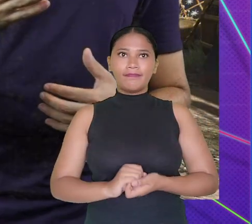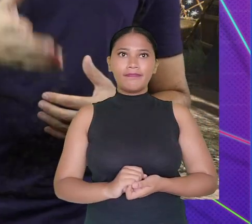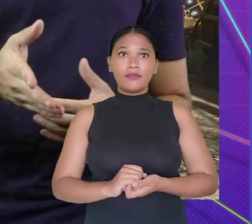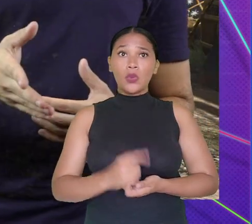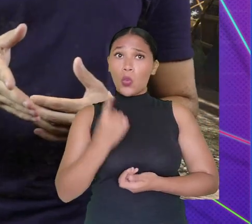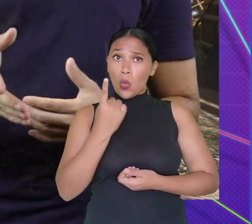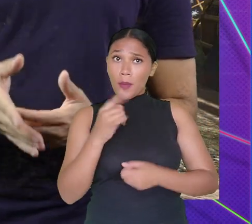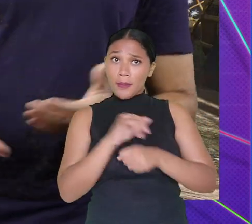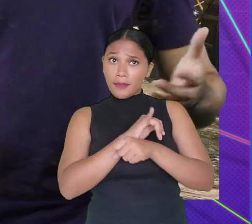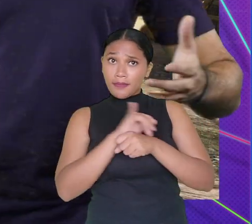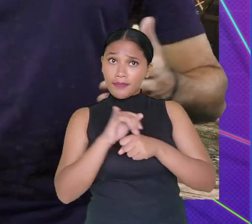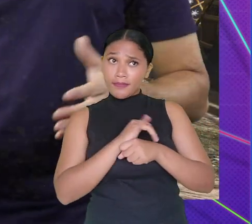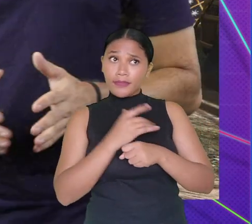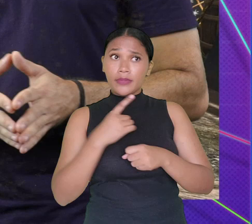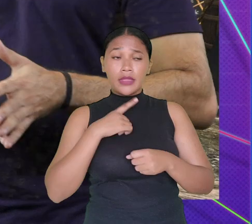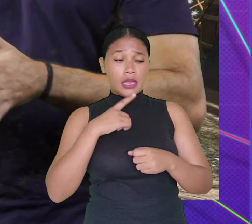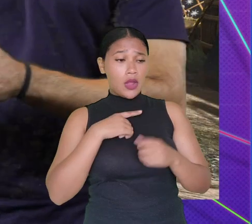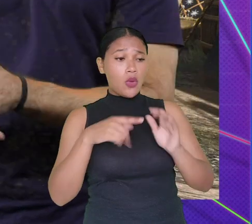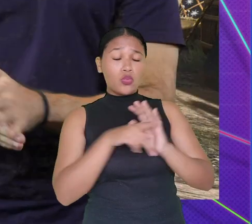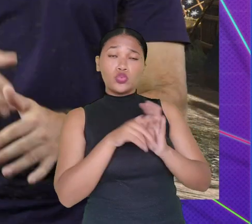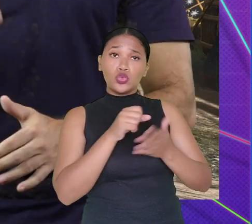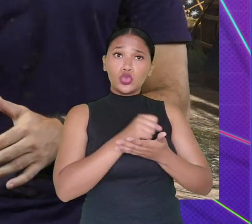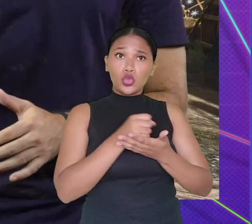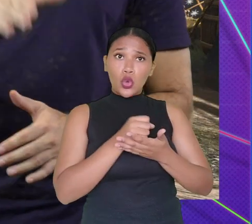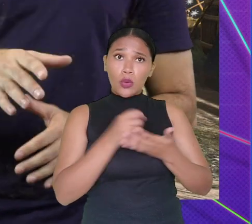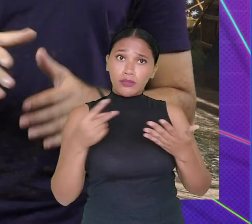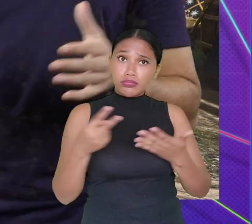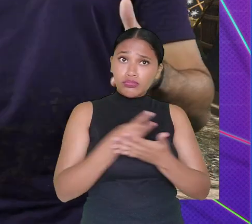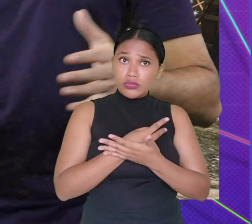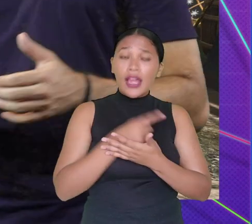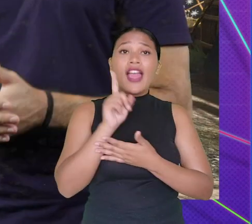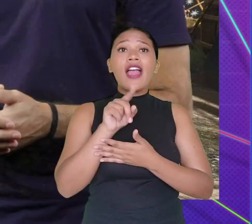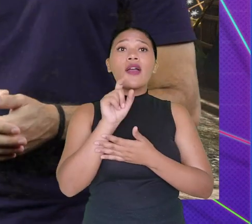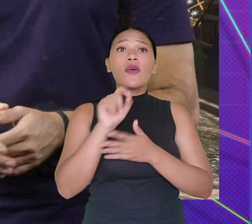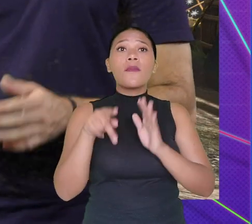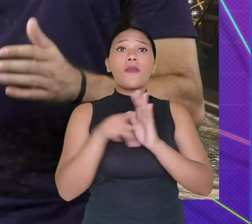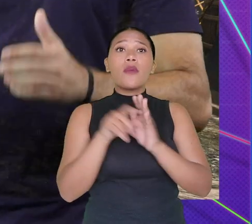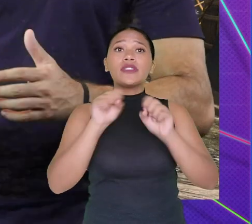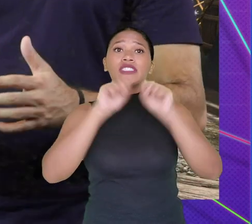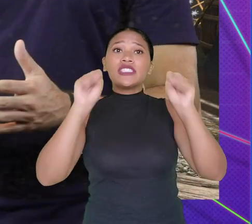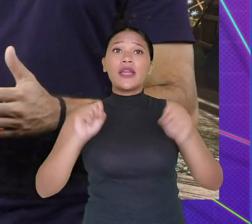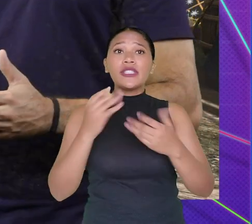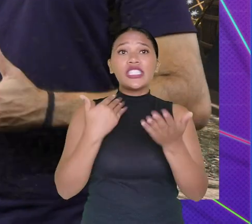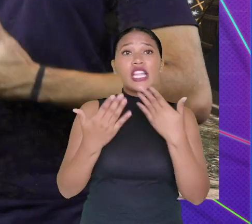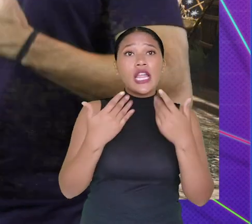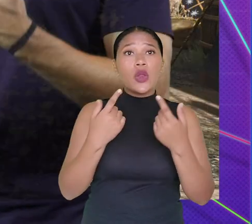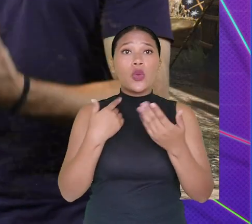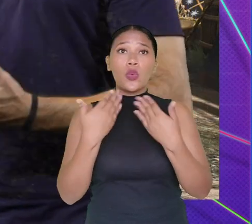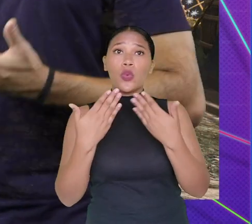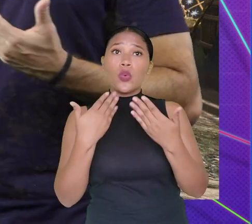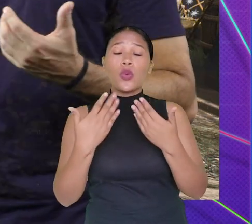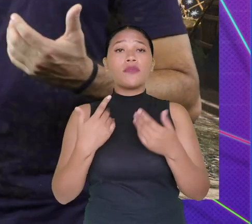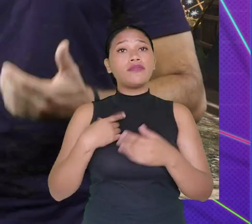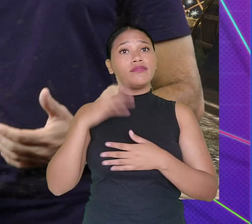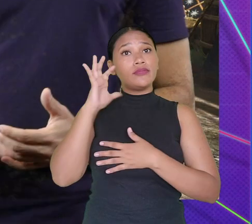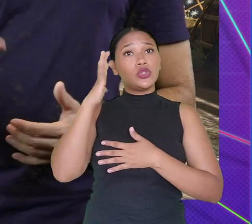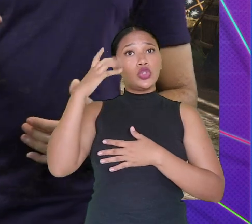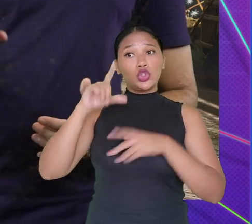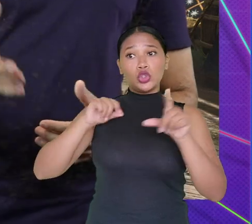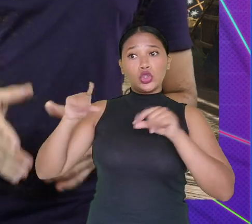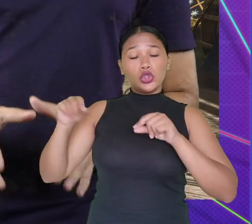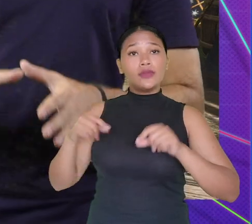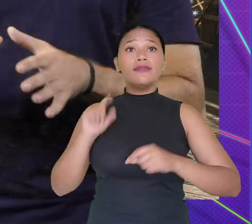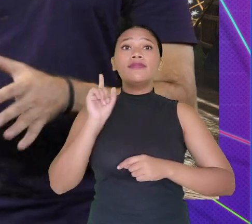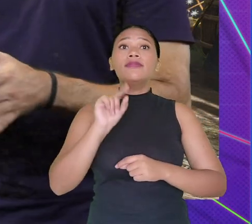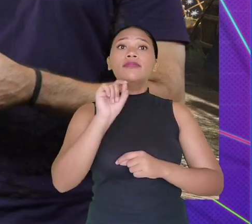e envolvente. Uma das maneiras pelas quais o jogo implementa as interações orgânicas é através do sistema de diálogo dinâmico, onde